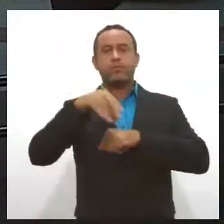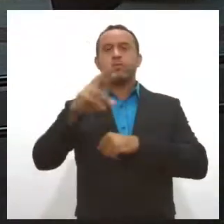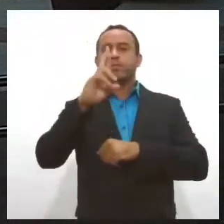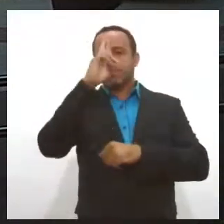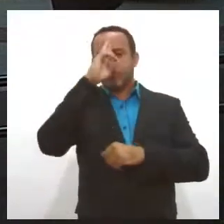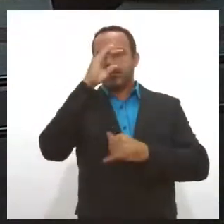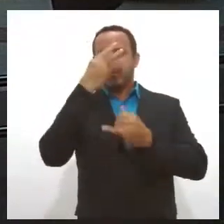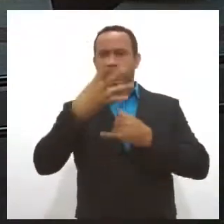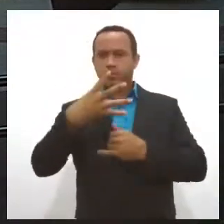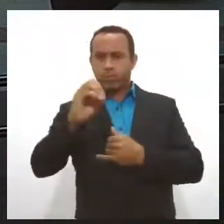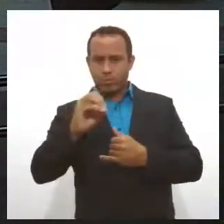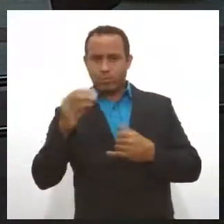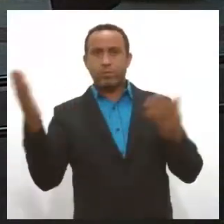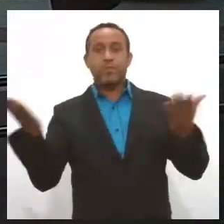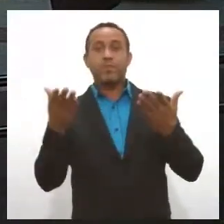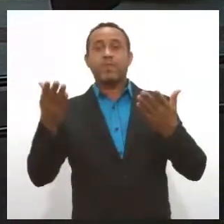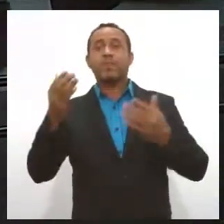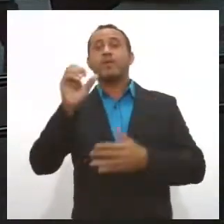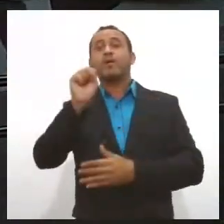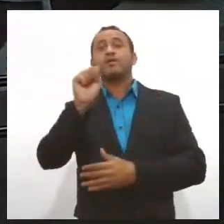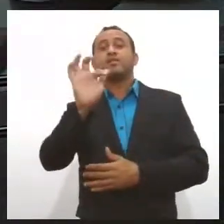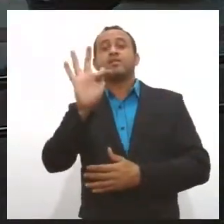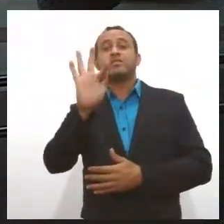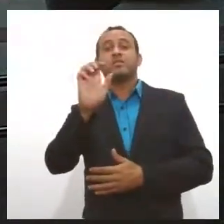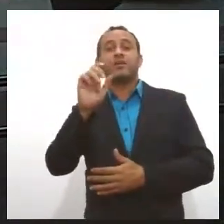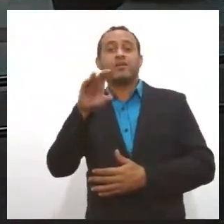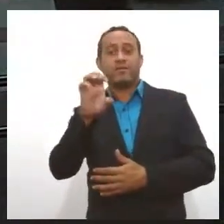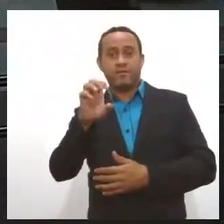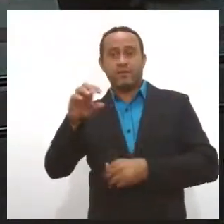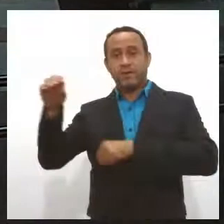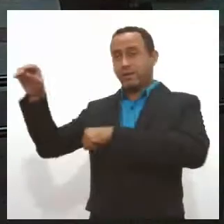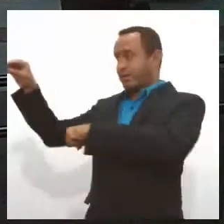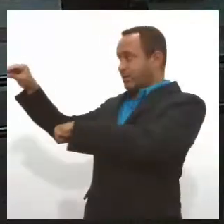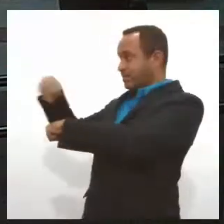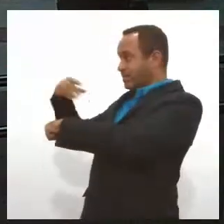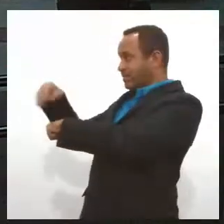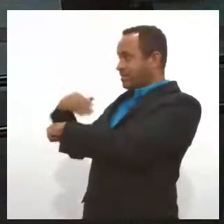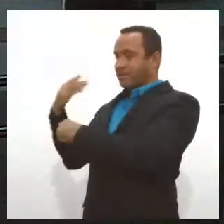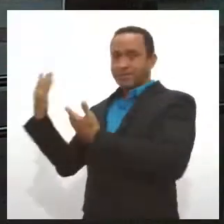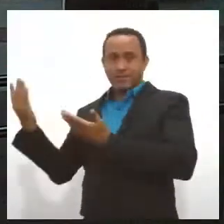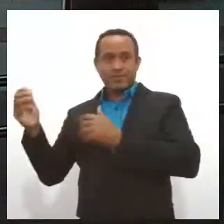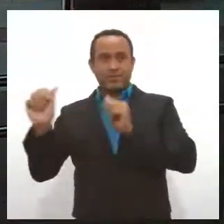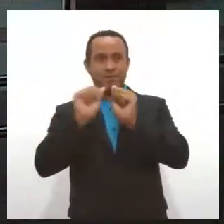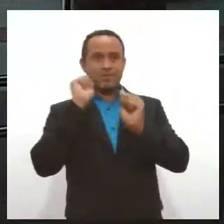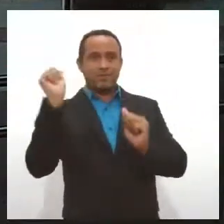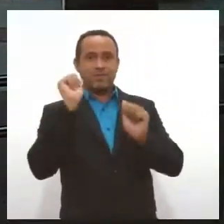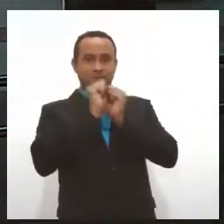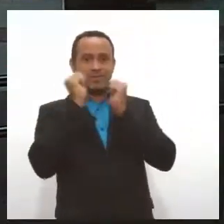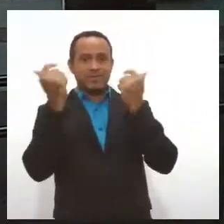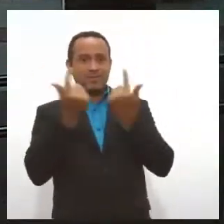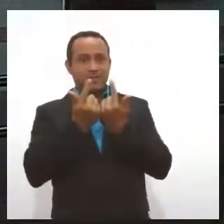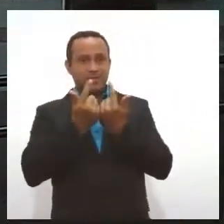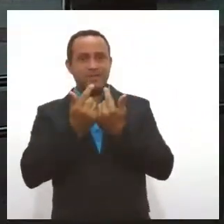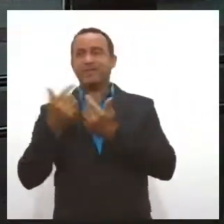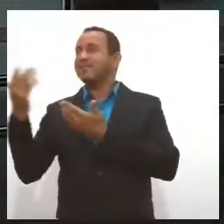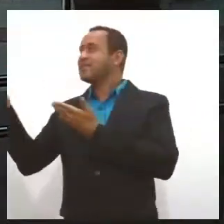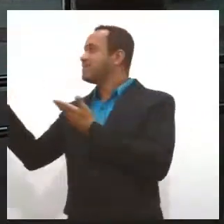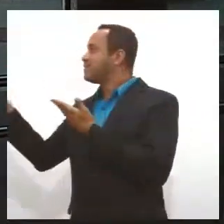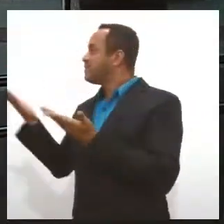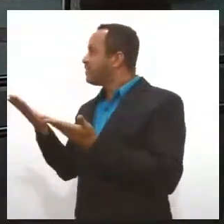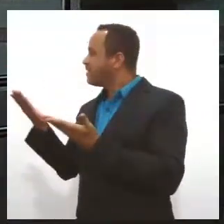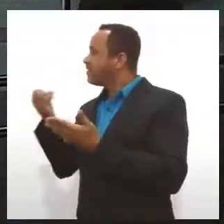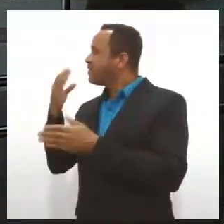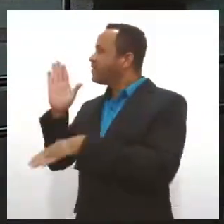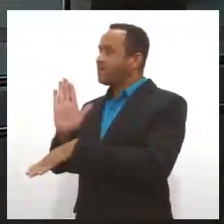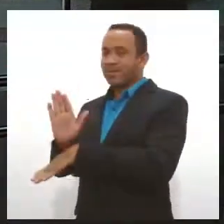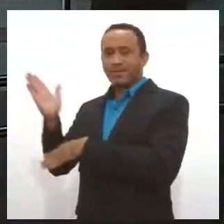agora a gente traz a Stephanie Macedo, ela traz aqui notícias, informações da agência da Alesia. Então, seja muito bem-vinda, uma ótima